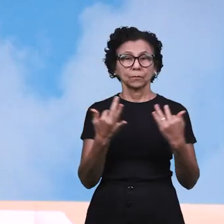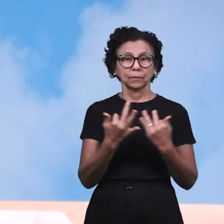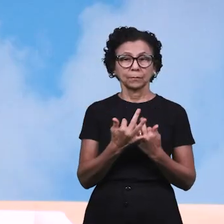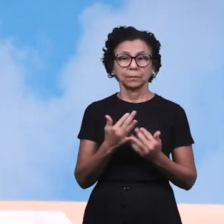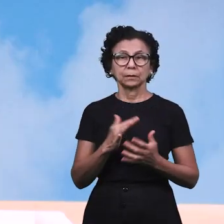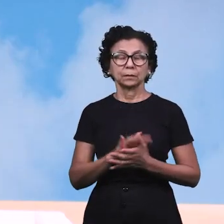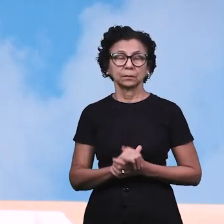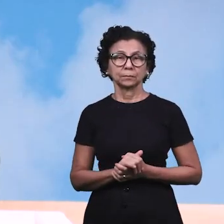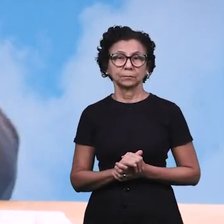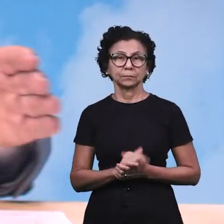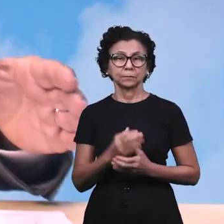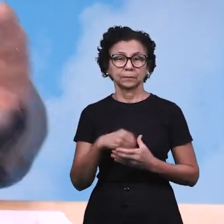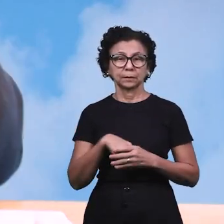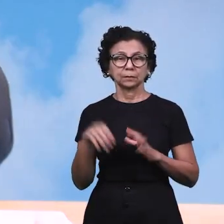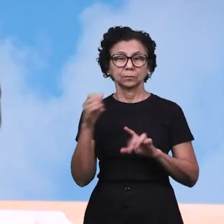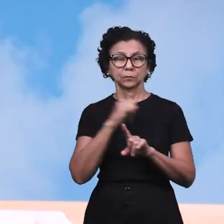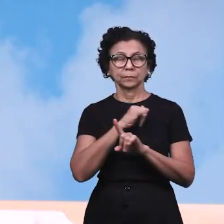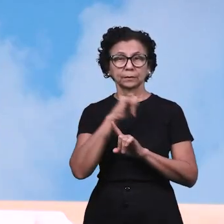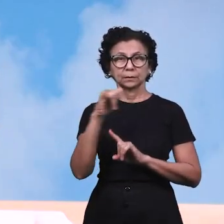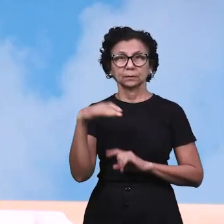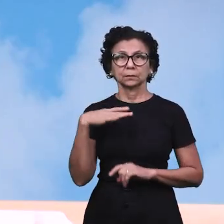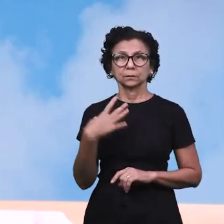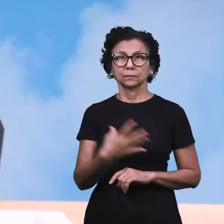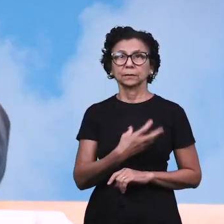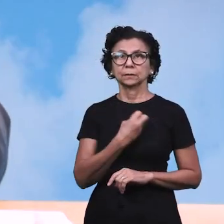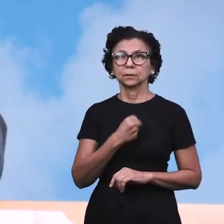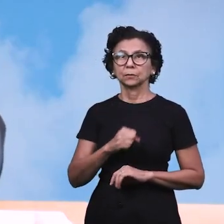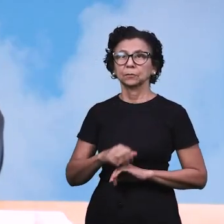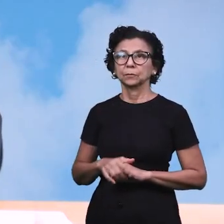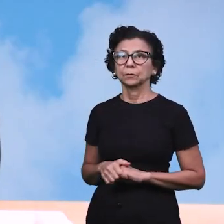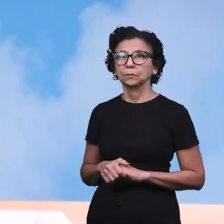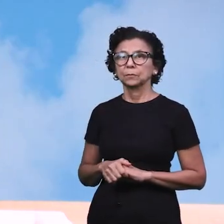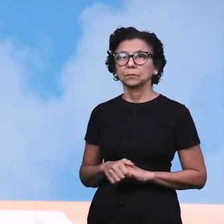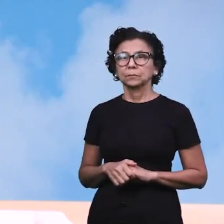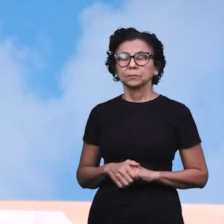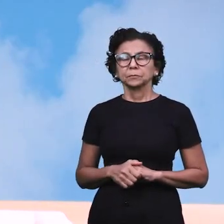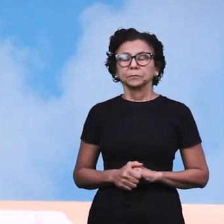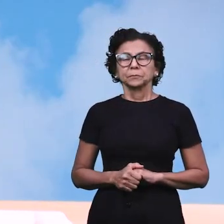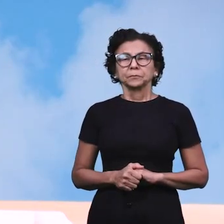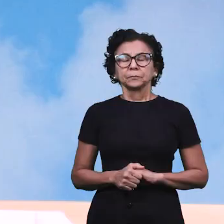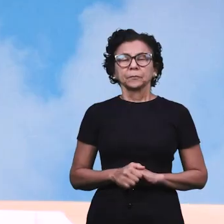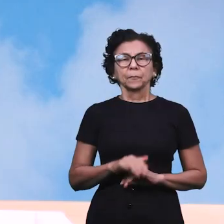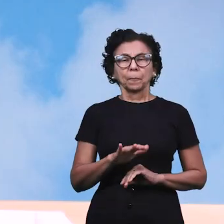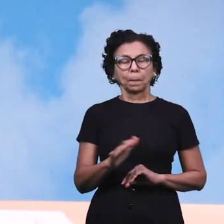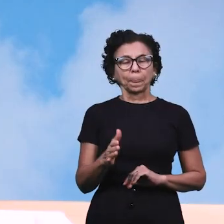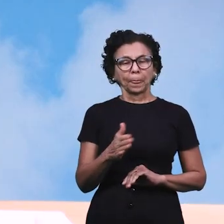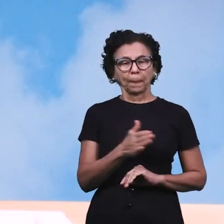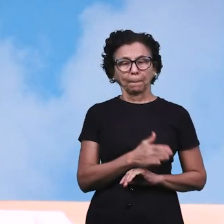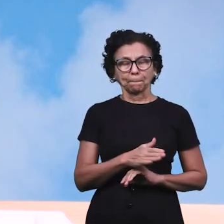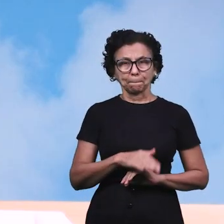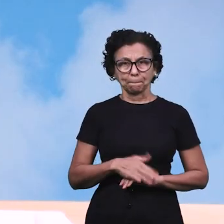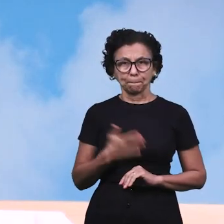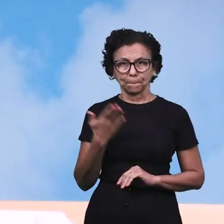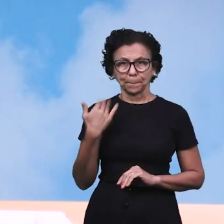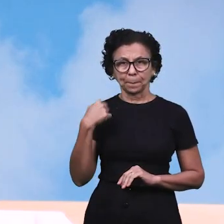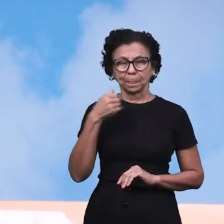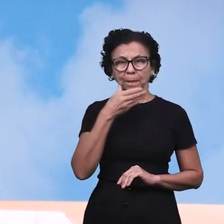essa profecia, Deus está mostrando, pastor Luciano, que é profético. Quando José tem o sonho, que ele